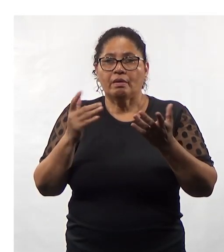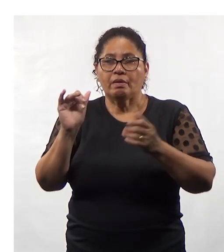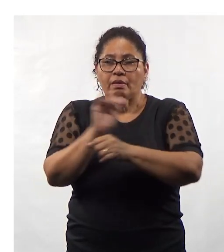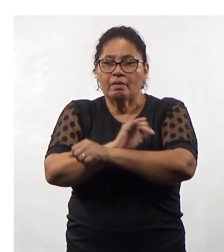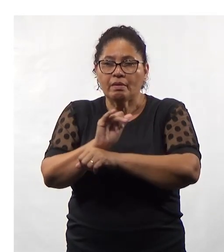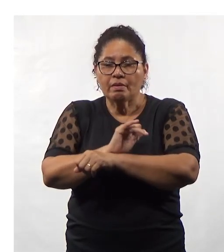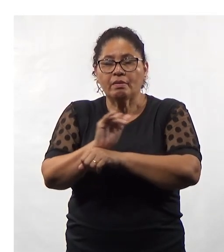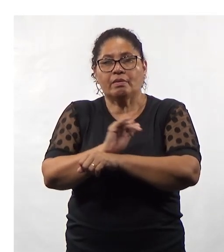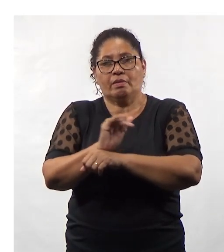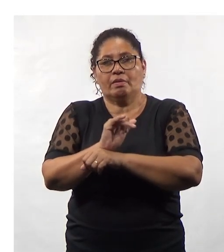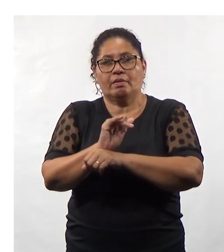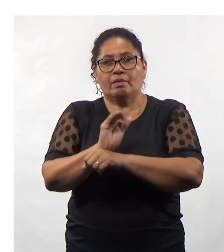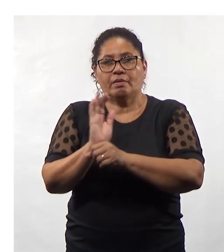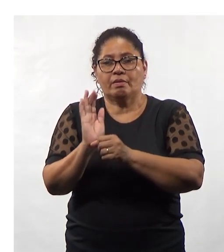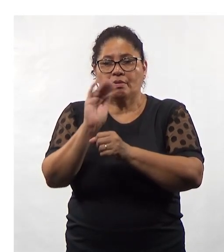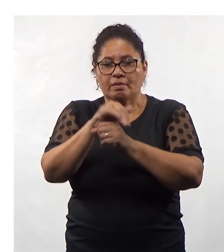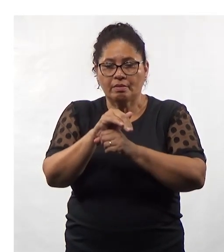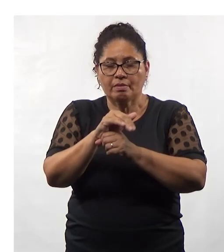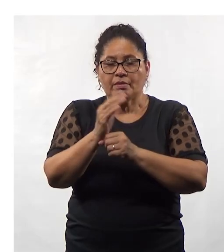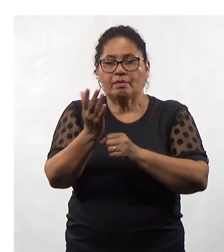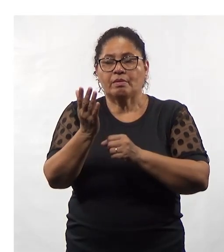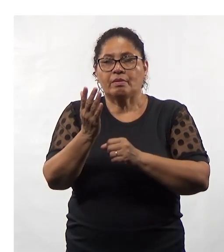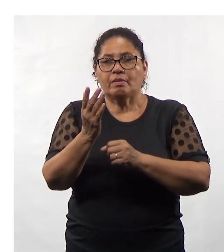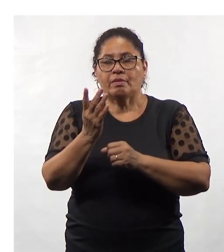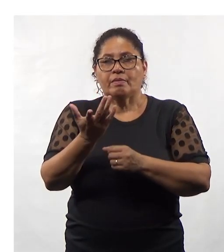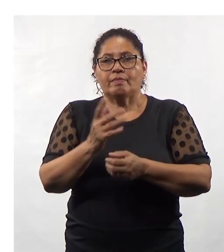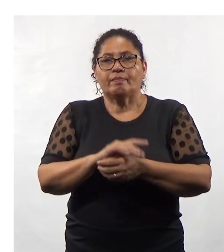cestas estratégicas, né, que a gente vai ver aqui